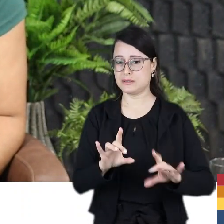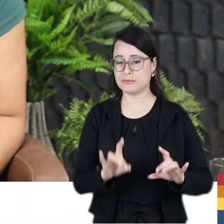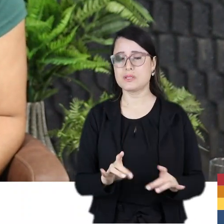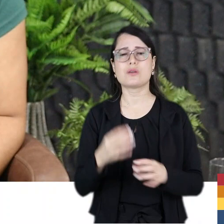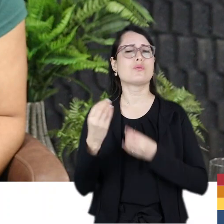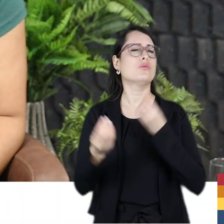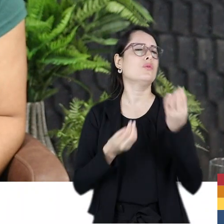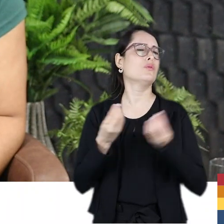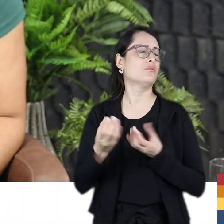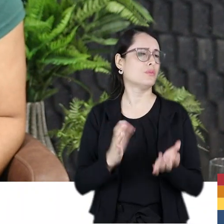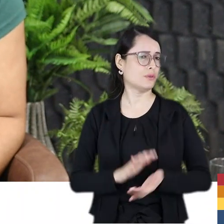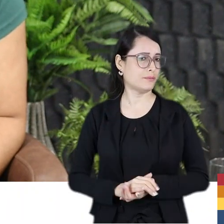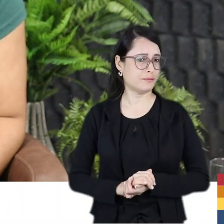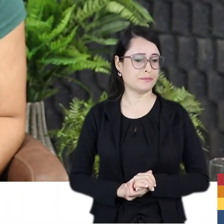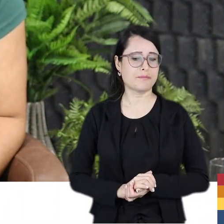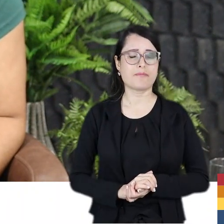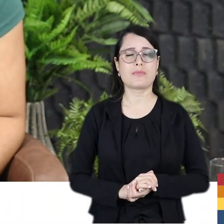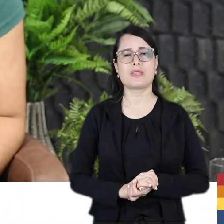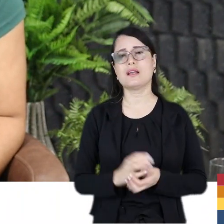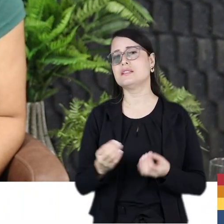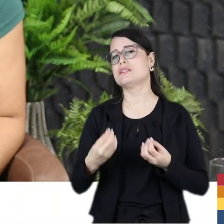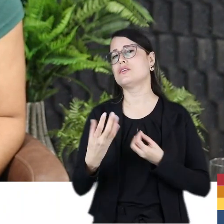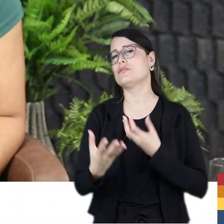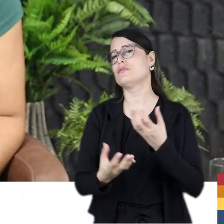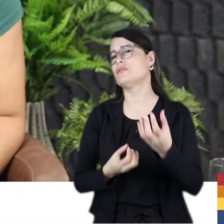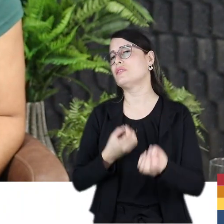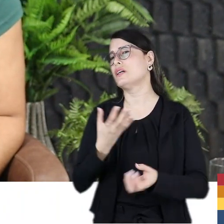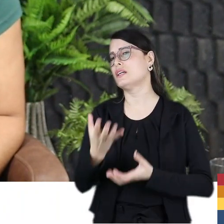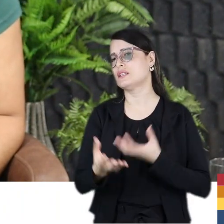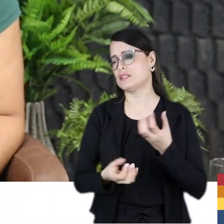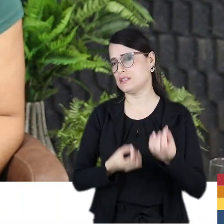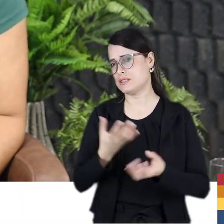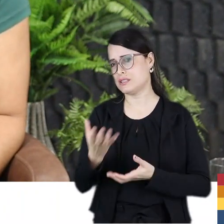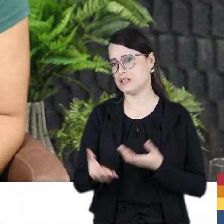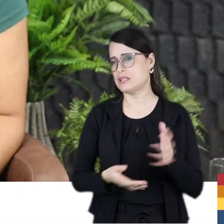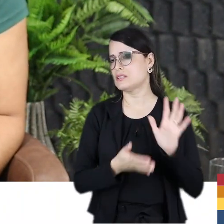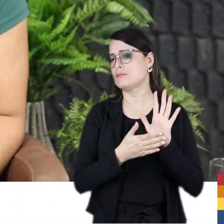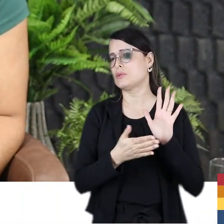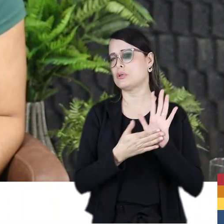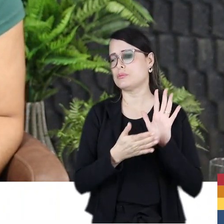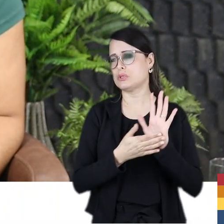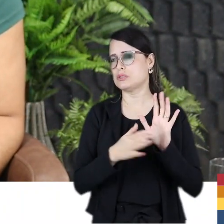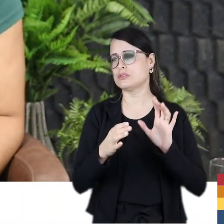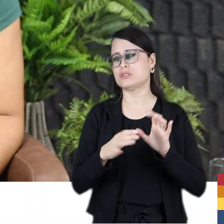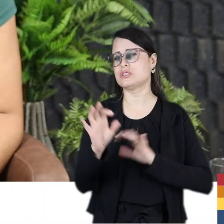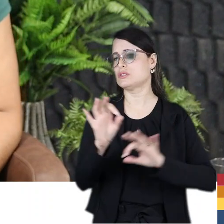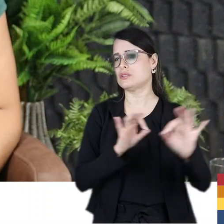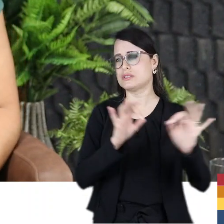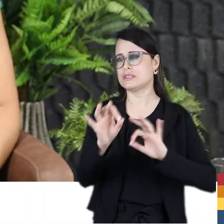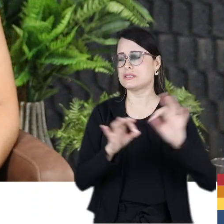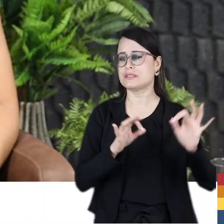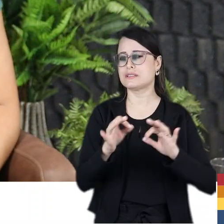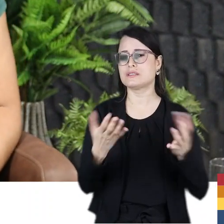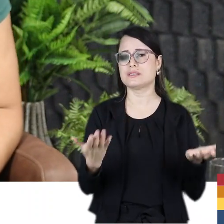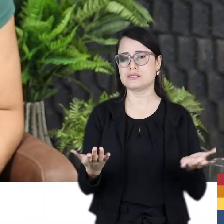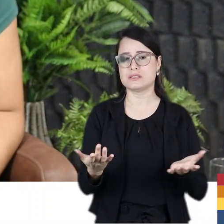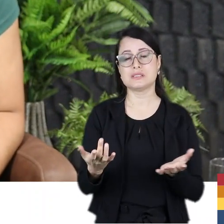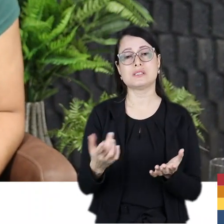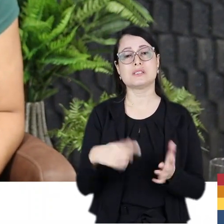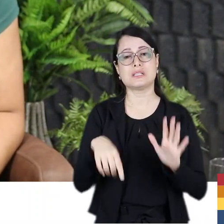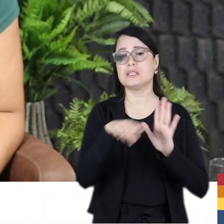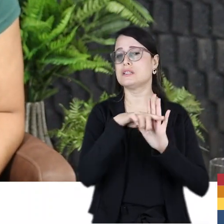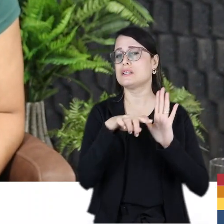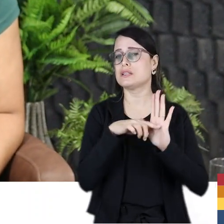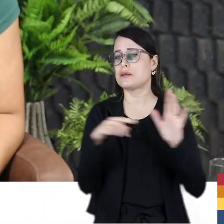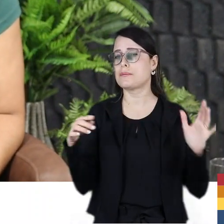sendo essa proposta, essa arquitetura, né? Haja vista os princípios que você falou, né? Pensando também